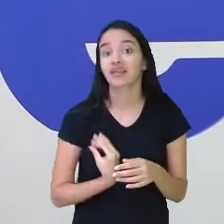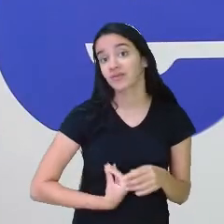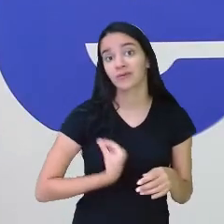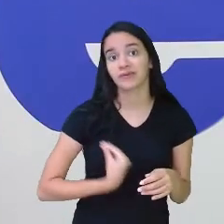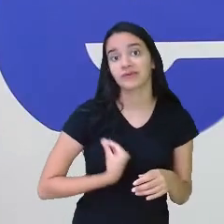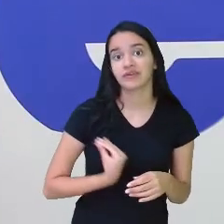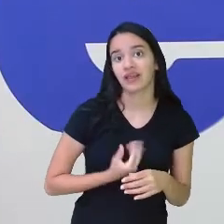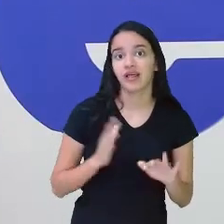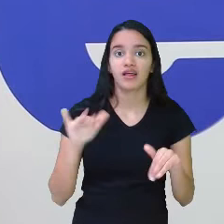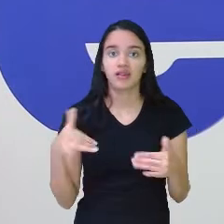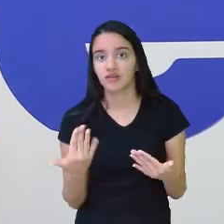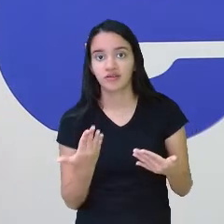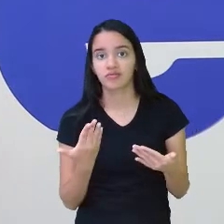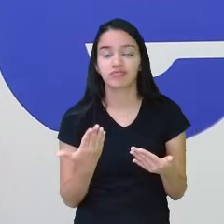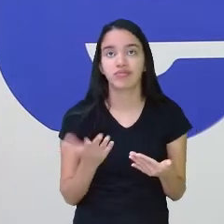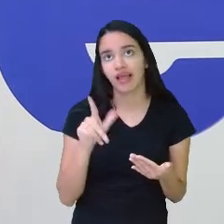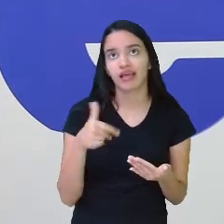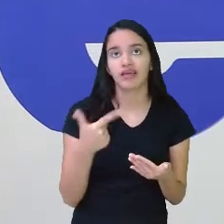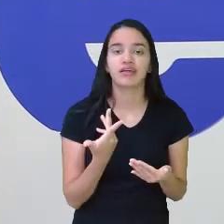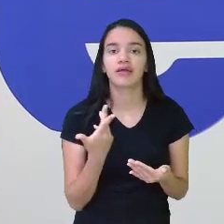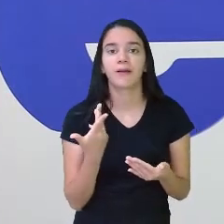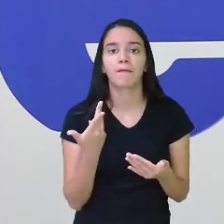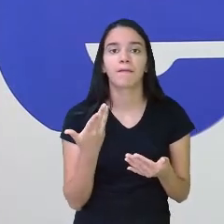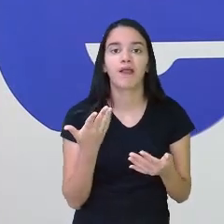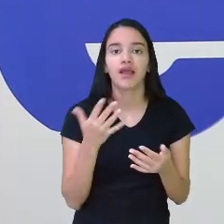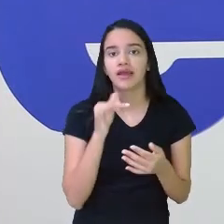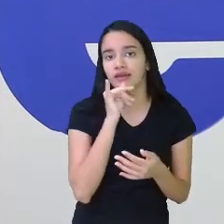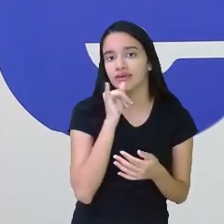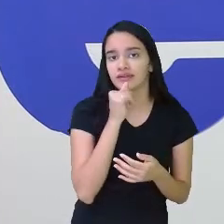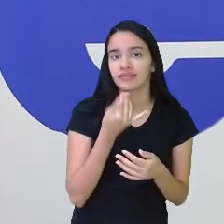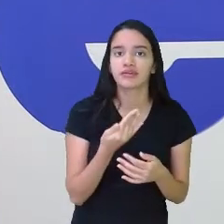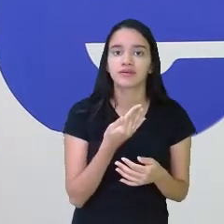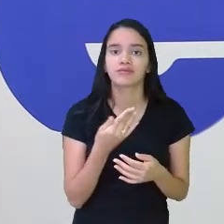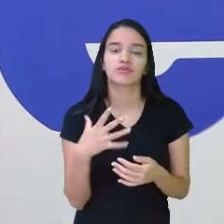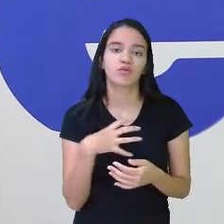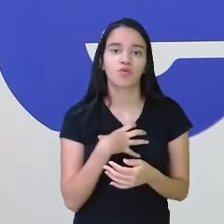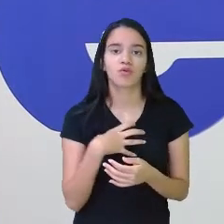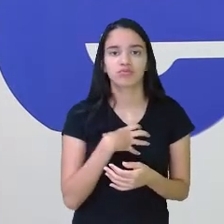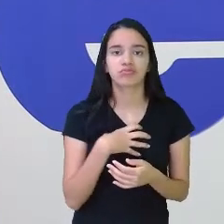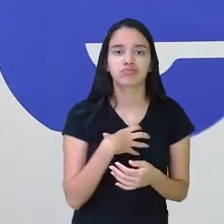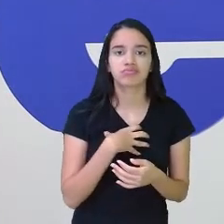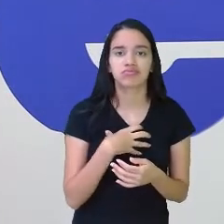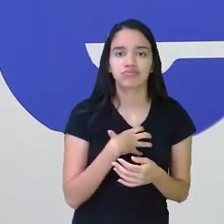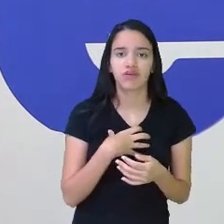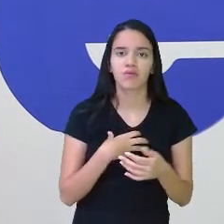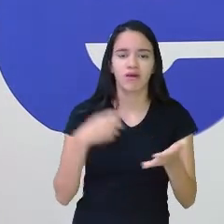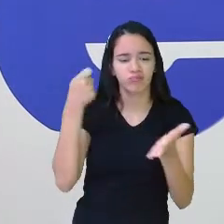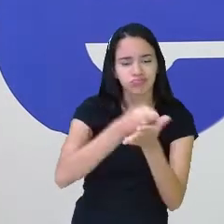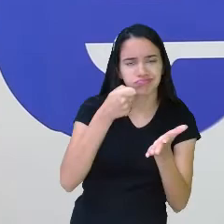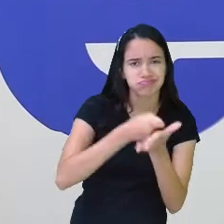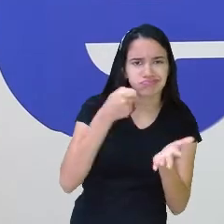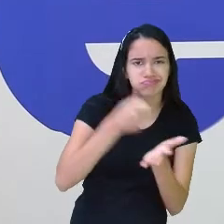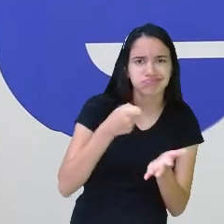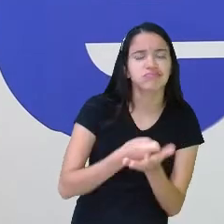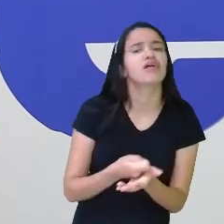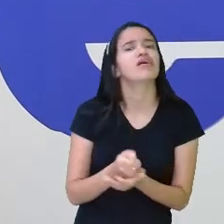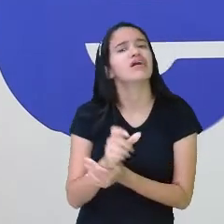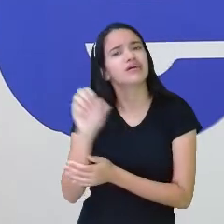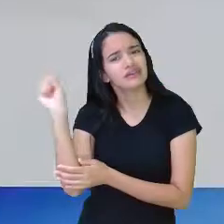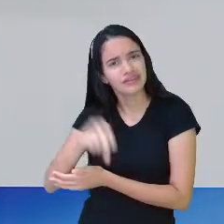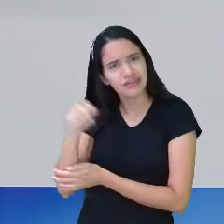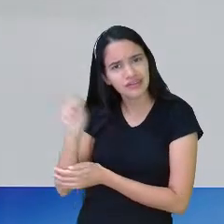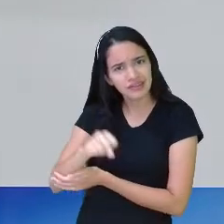da vida deles. Então, foi uma coisa que foi colocada assim de uma forma a pulso, vamos dizer Foi a assim. pulso mesmo,